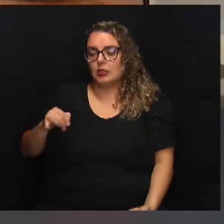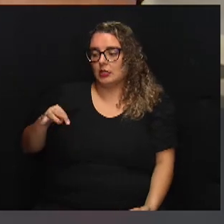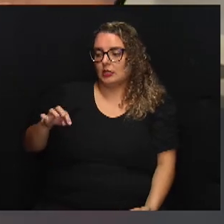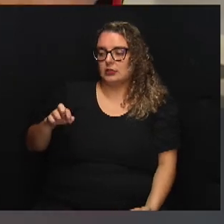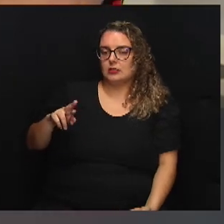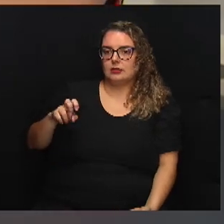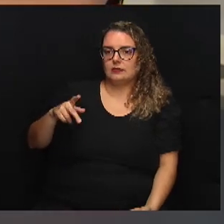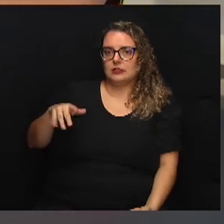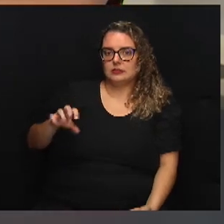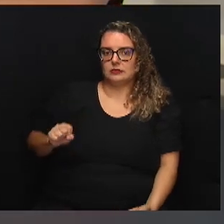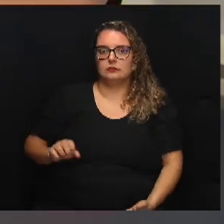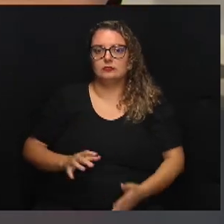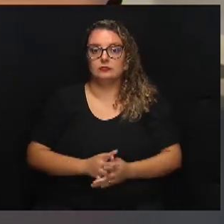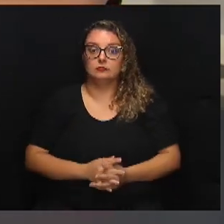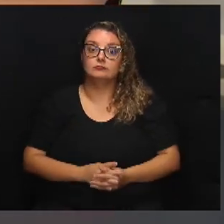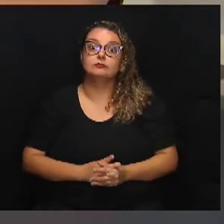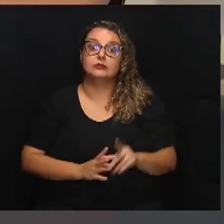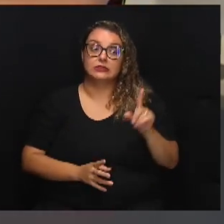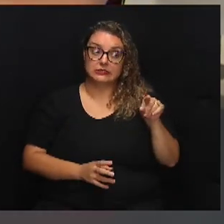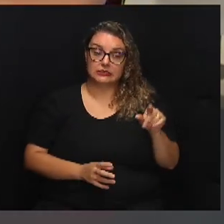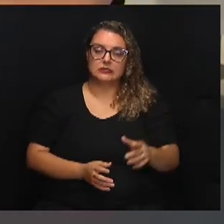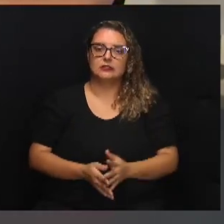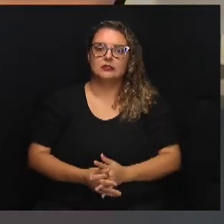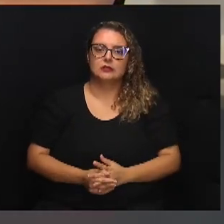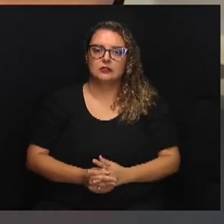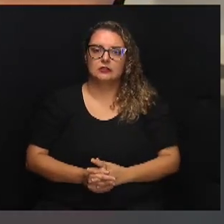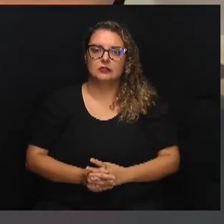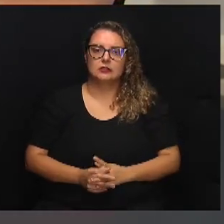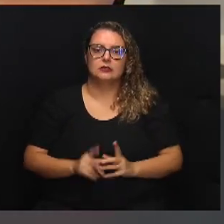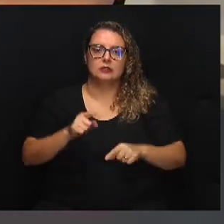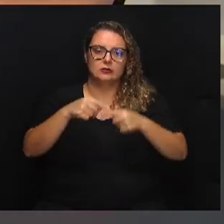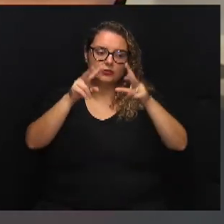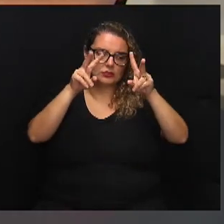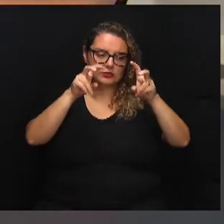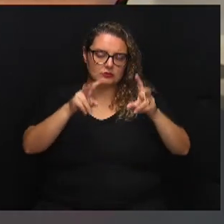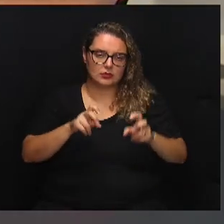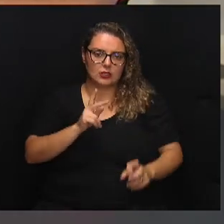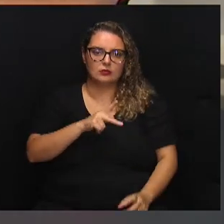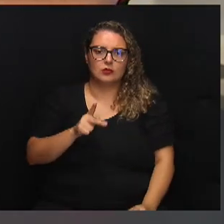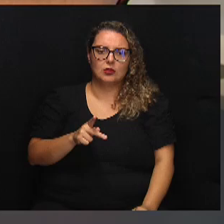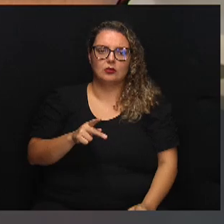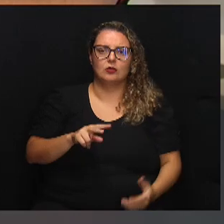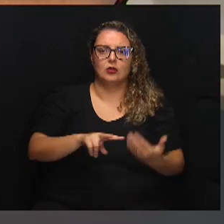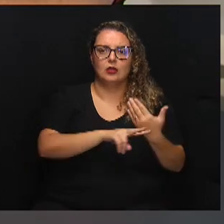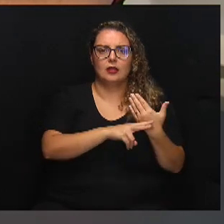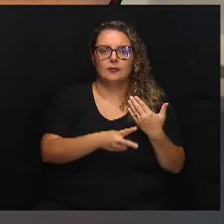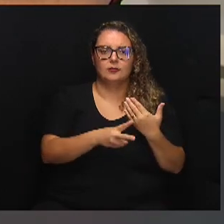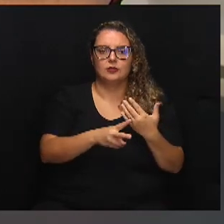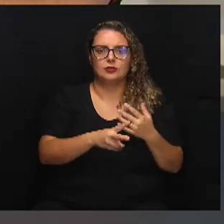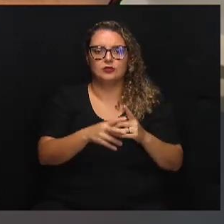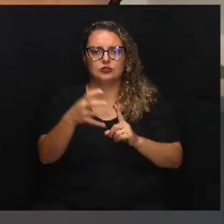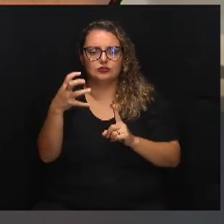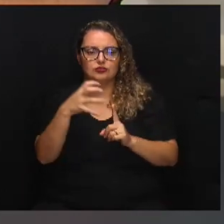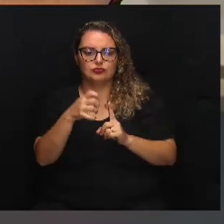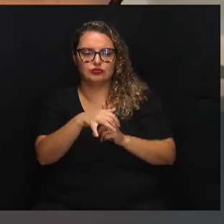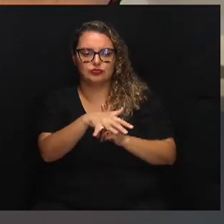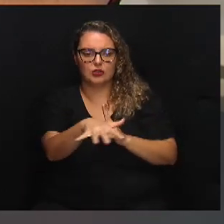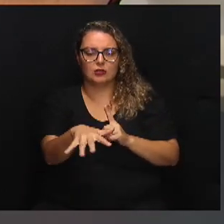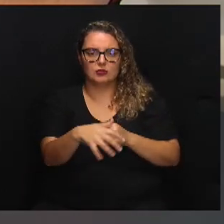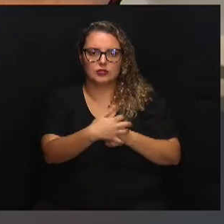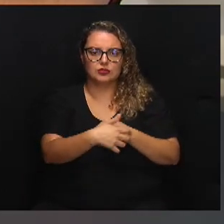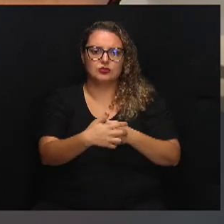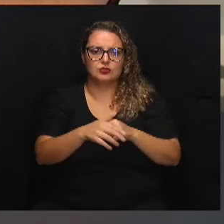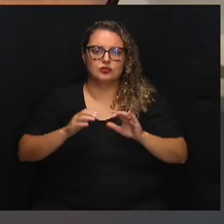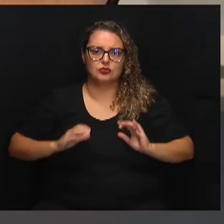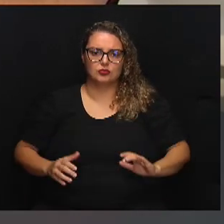intervenções. Pois é. Bom, tem outros temas aqui, professor, impactos dos influenciadores digitais no comportamento